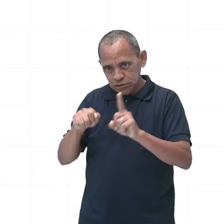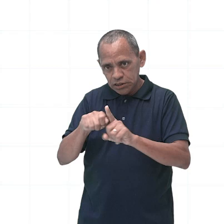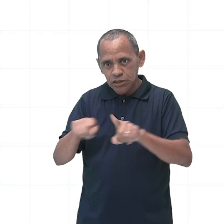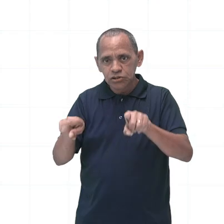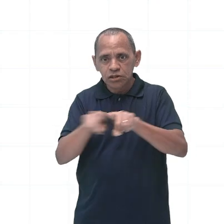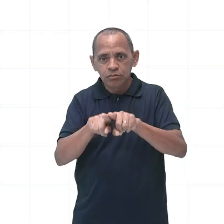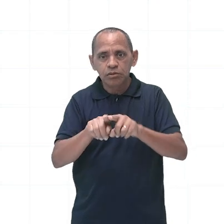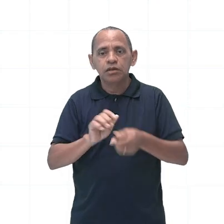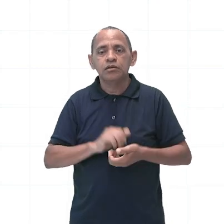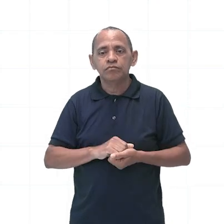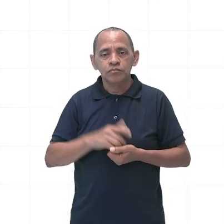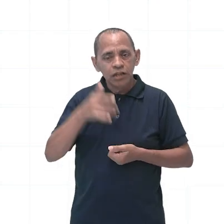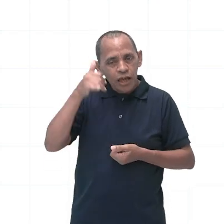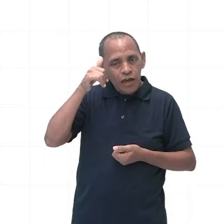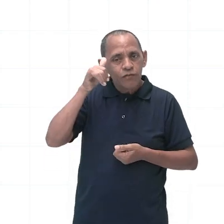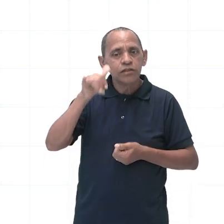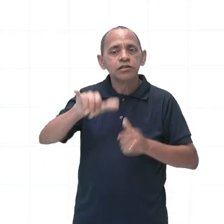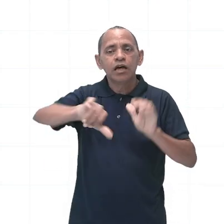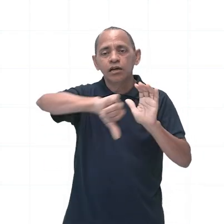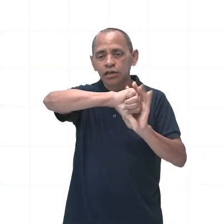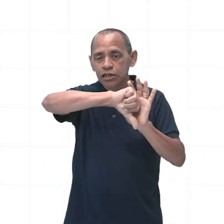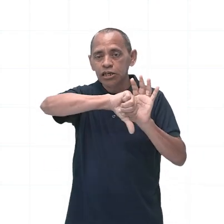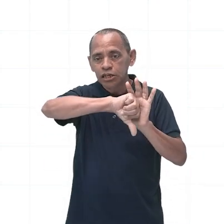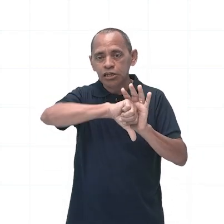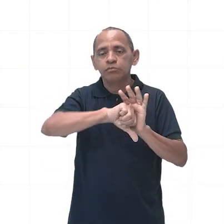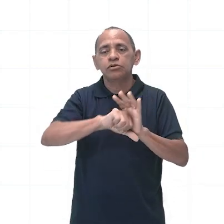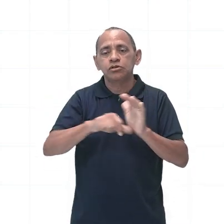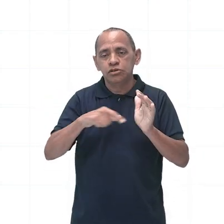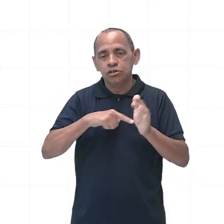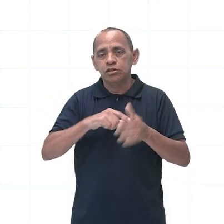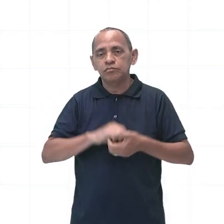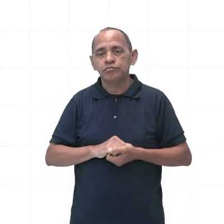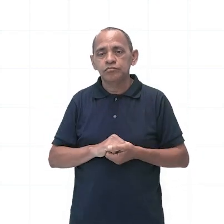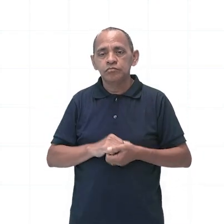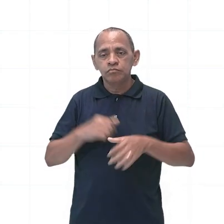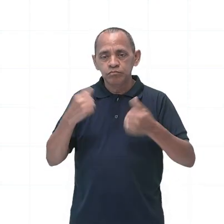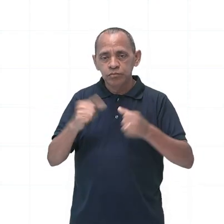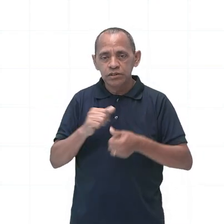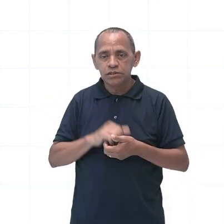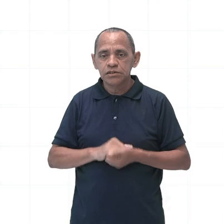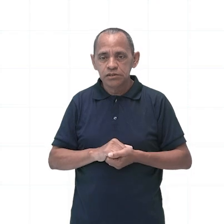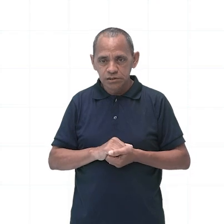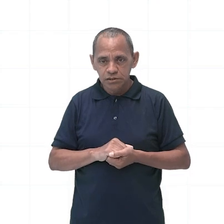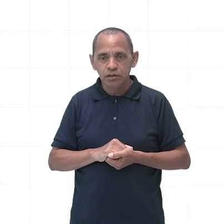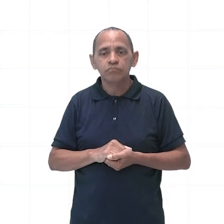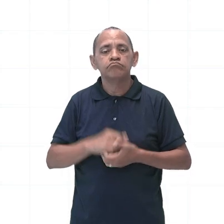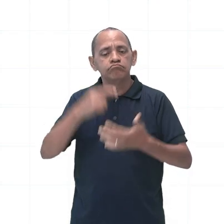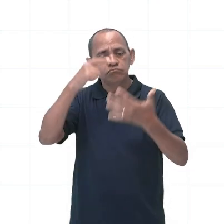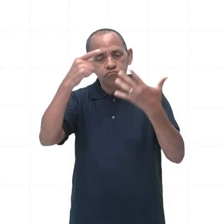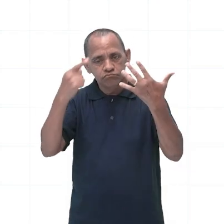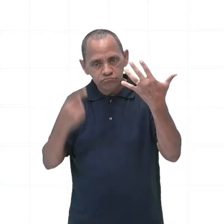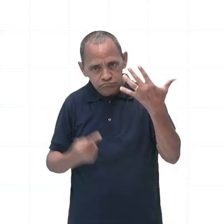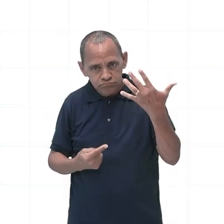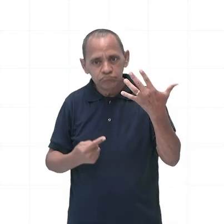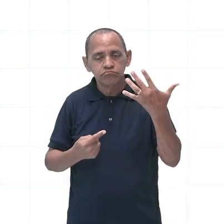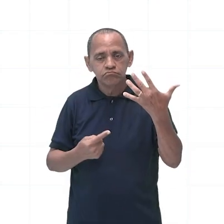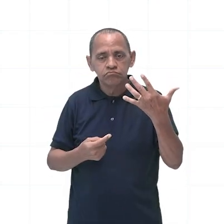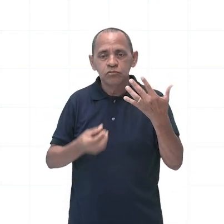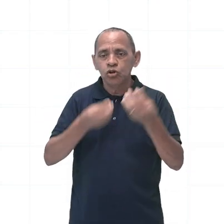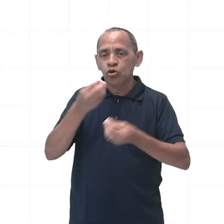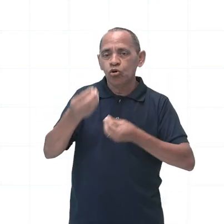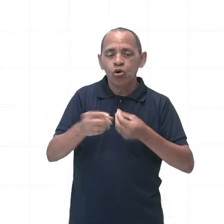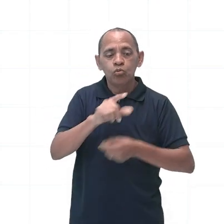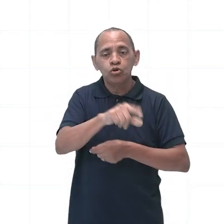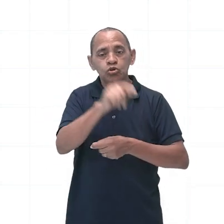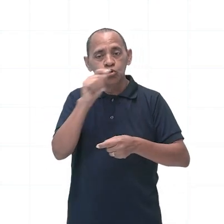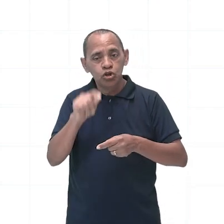volte a cometer crimes. Assim, devemos tomar providências mais humanitárias e voltadas para a